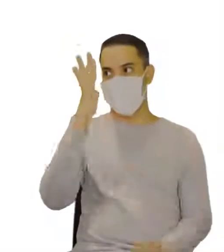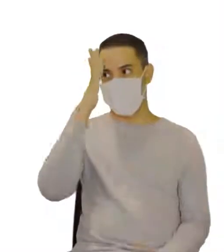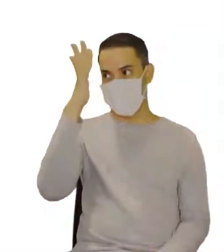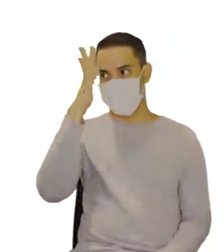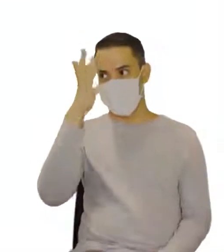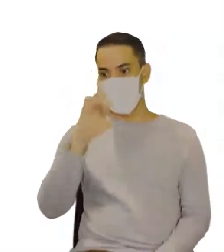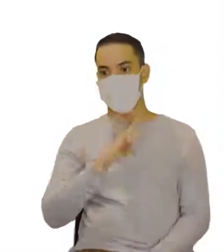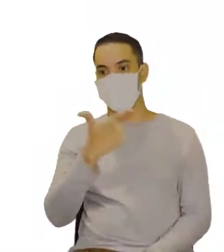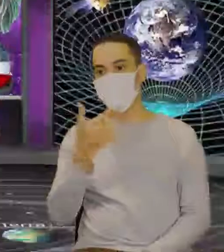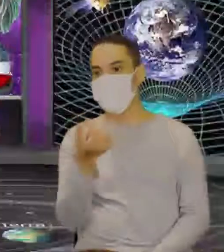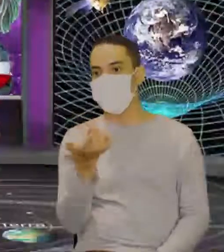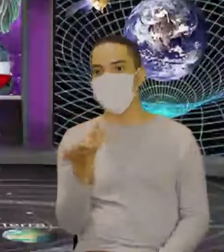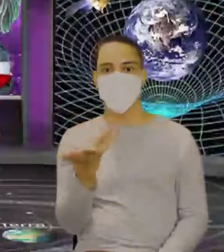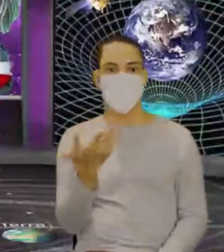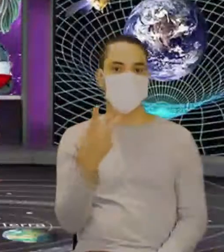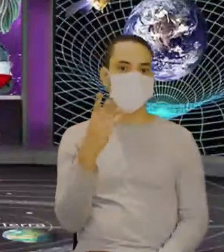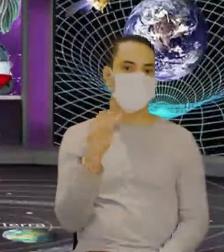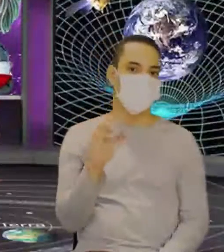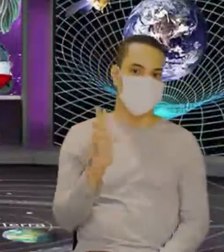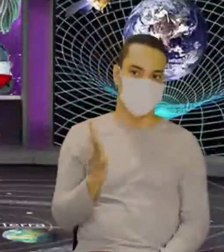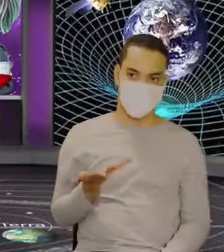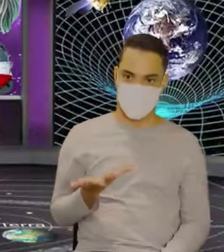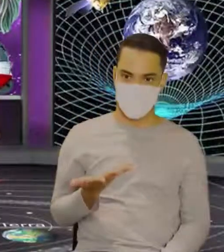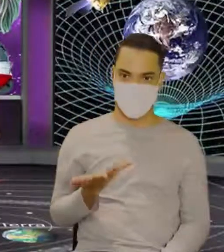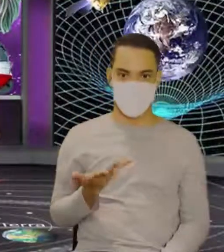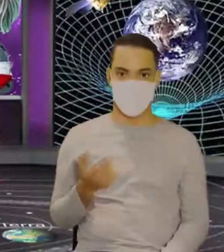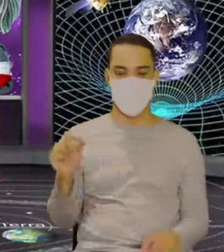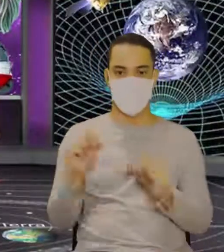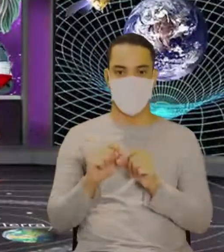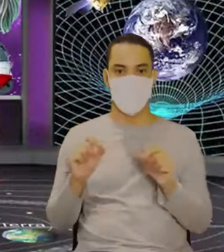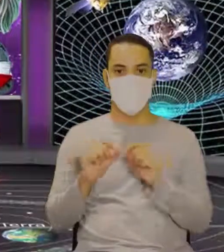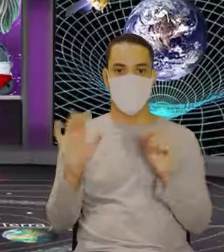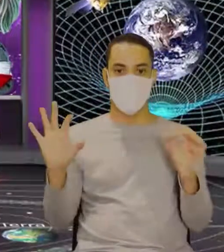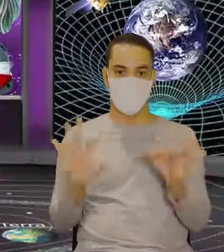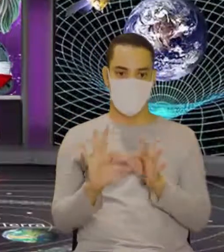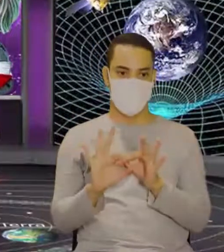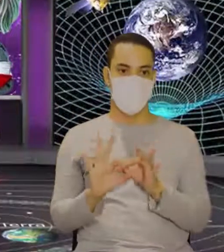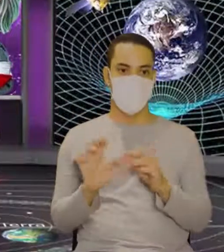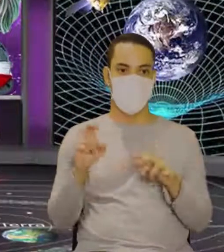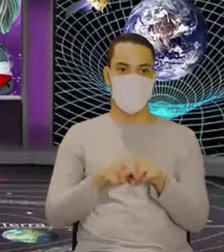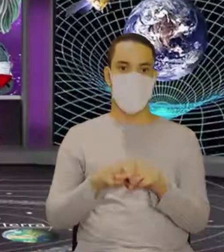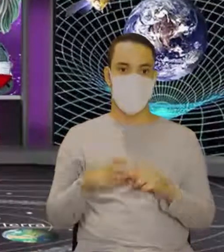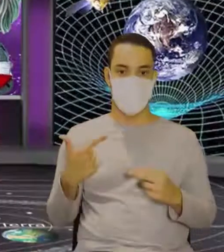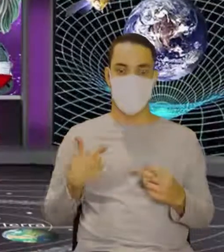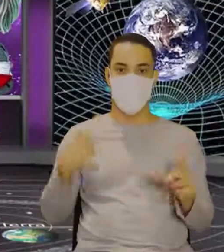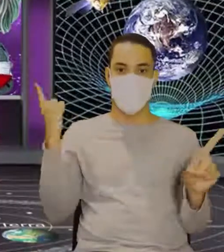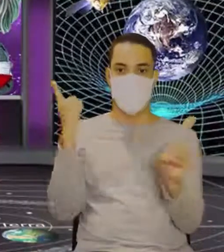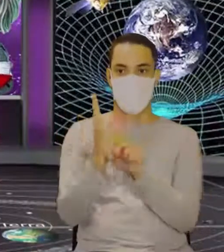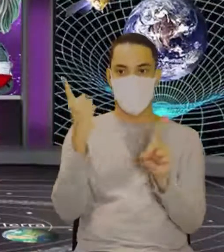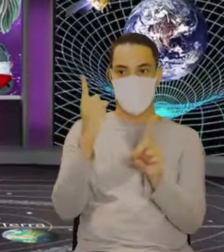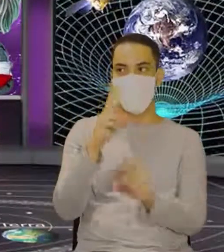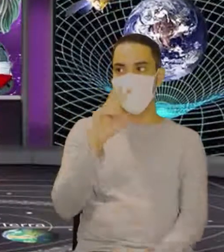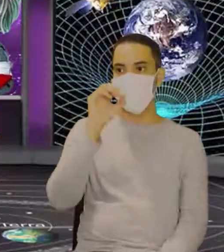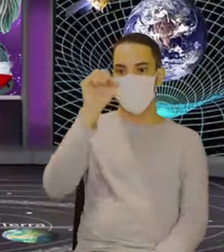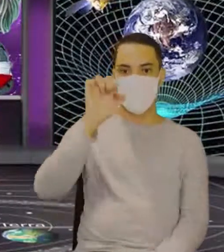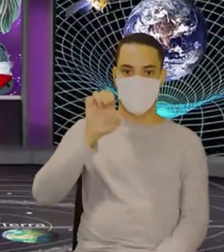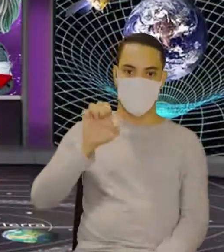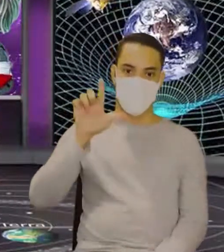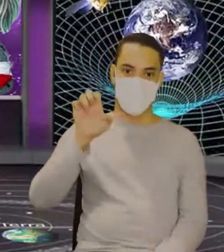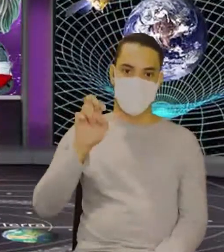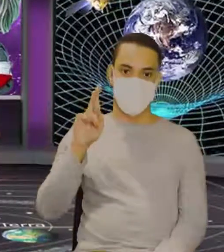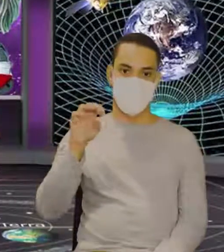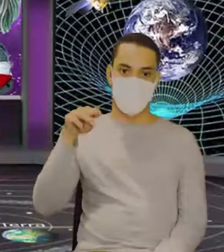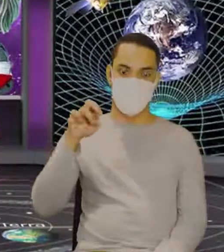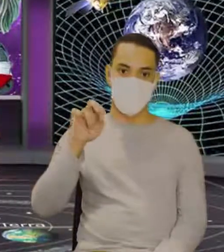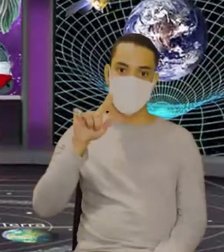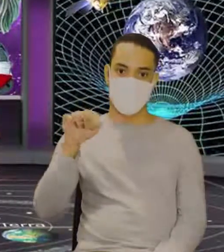lá 20, 30 geradores e fiz a associação. Eu quero achar a força eletromotriz equivalente.